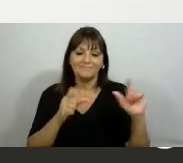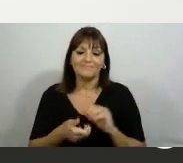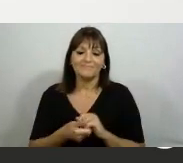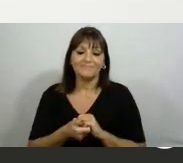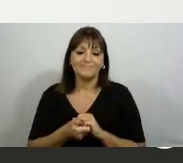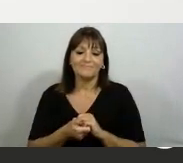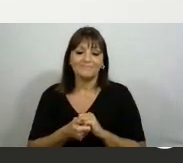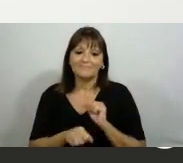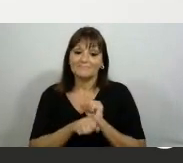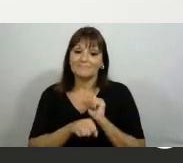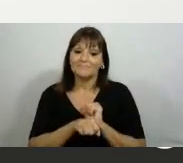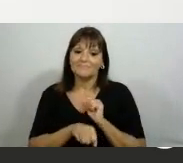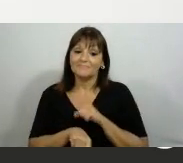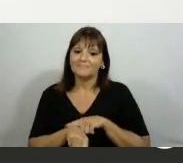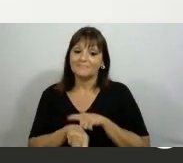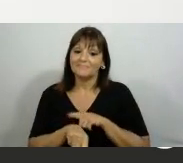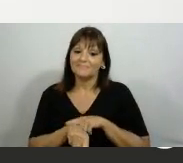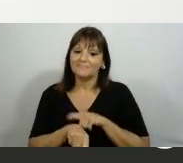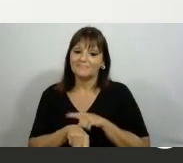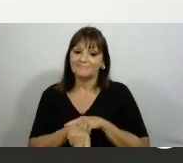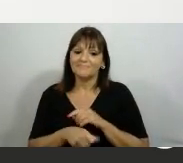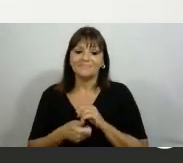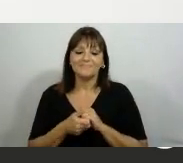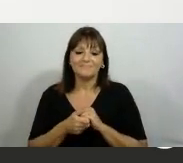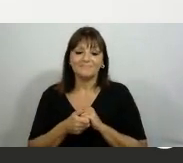Só um minuto, gente. Pode?